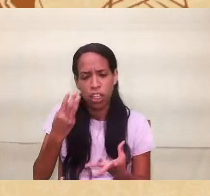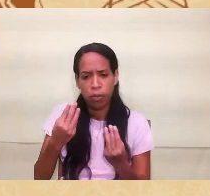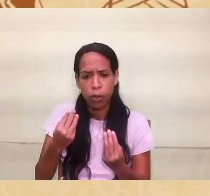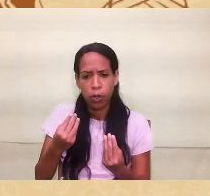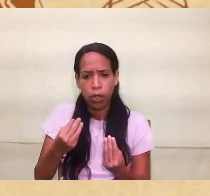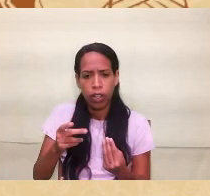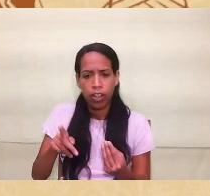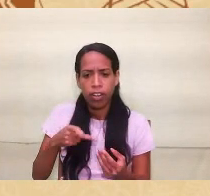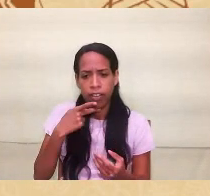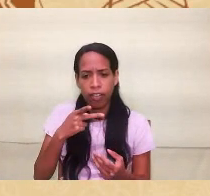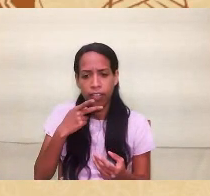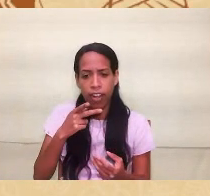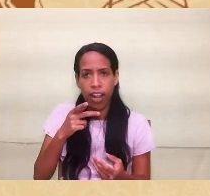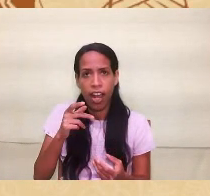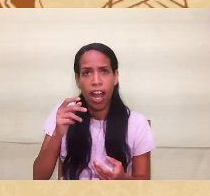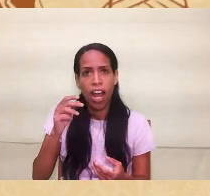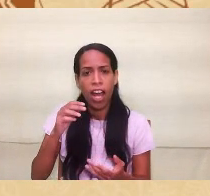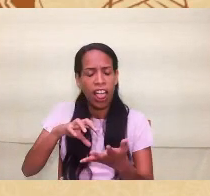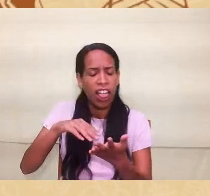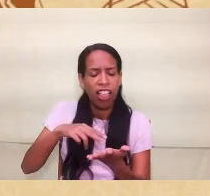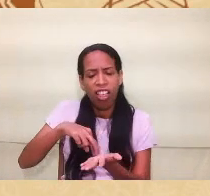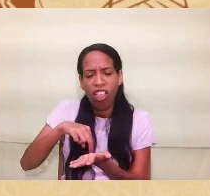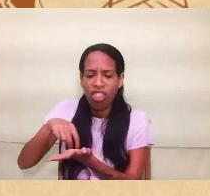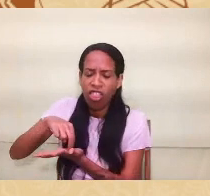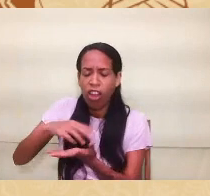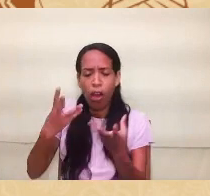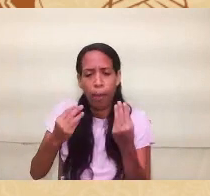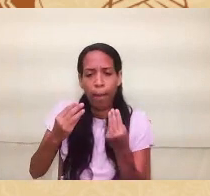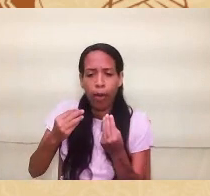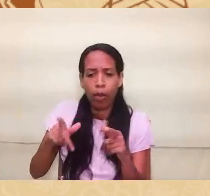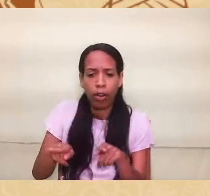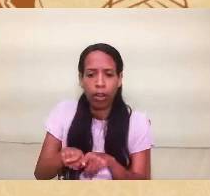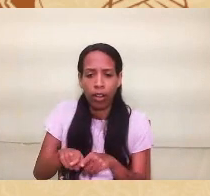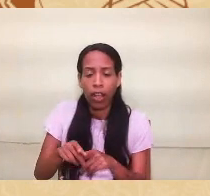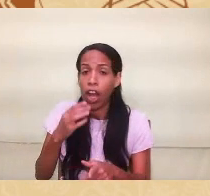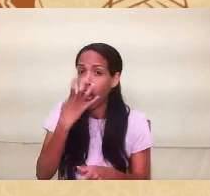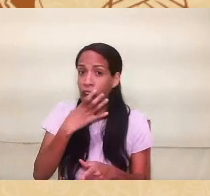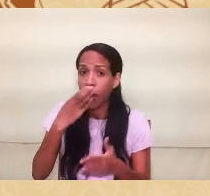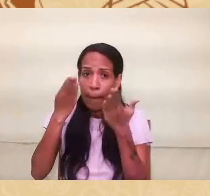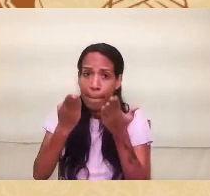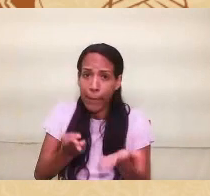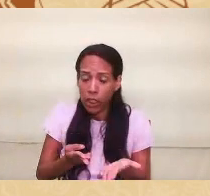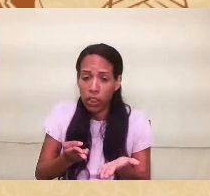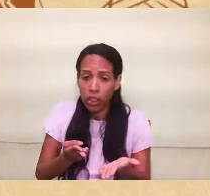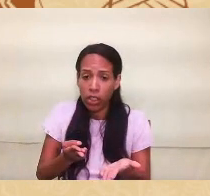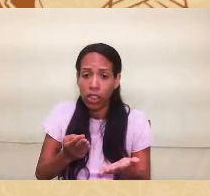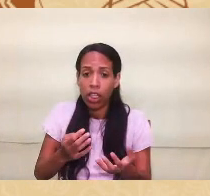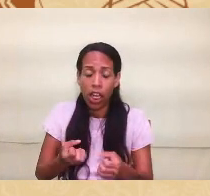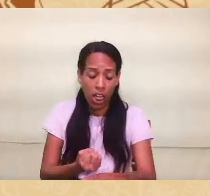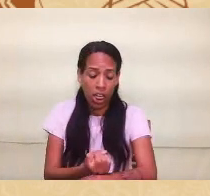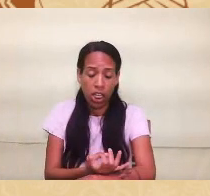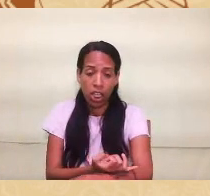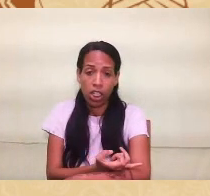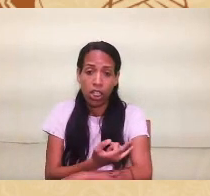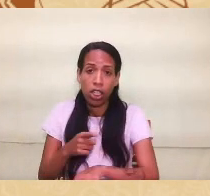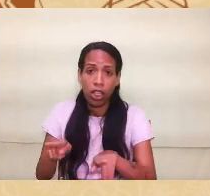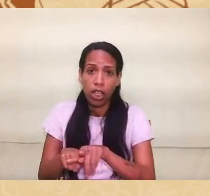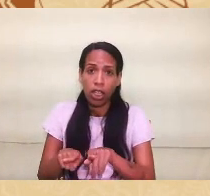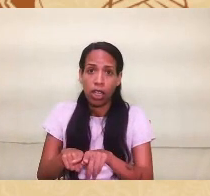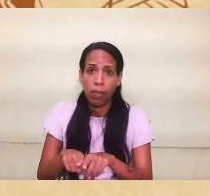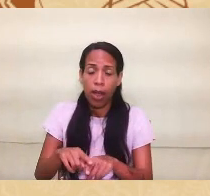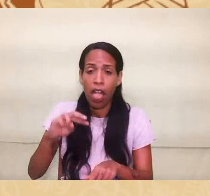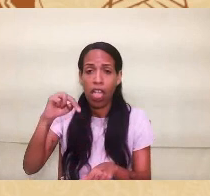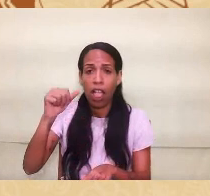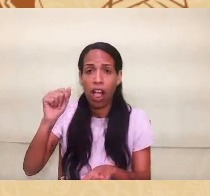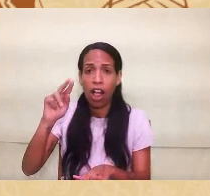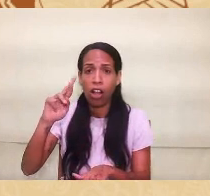a gente rameia, dança muito, em roda, em círculo, que a gente canta pedindo para as energias, as encantarias da natureza,